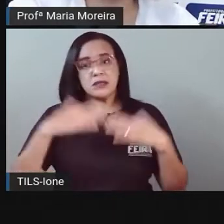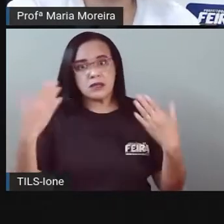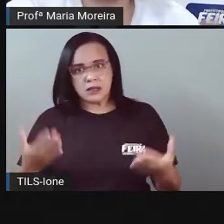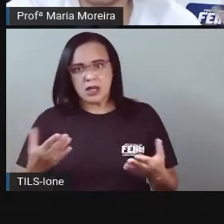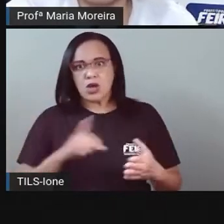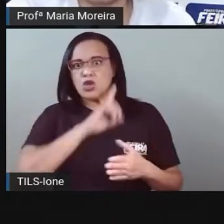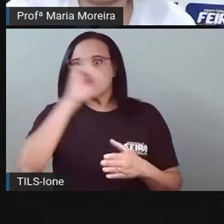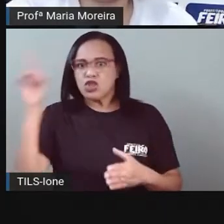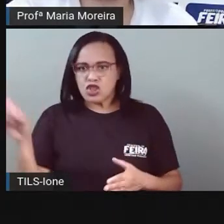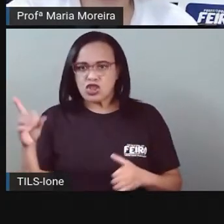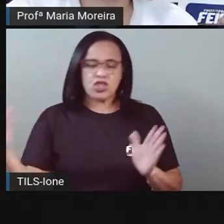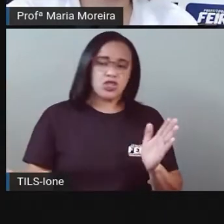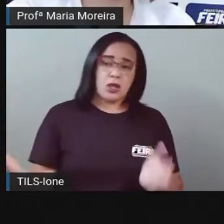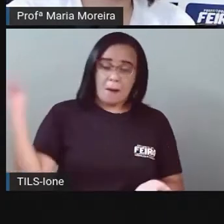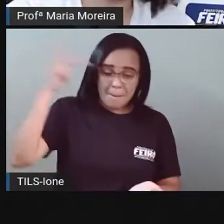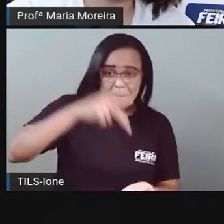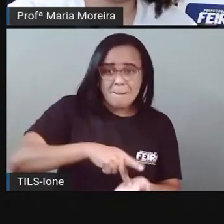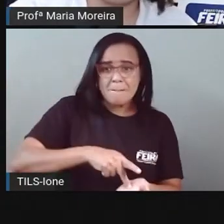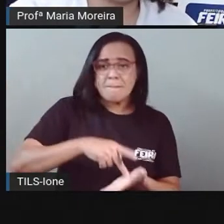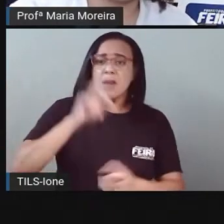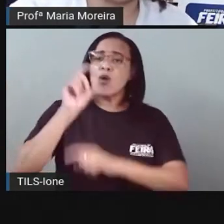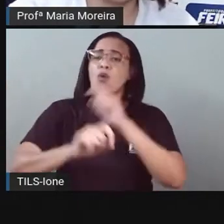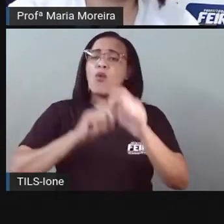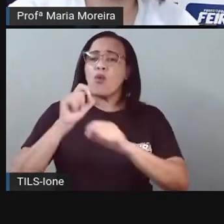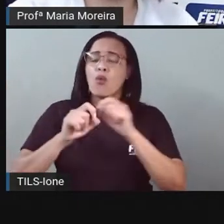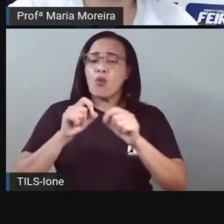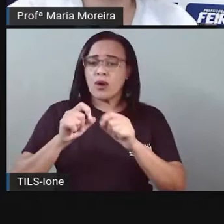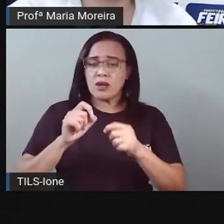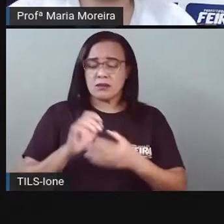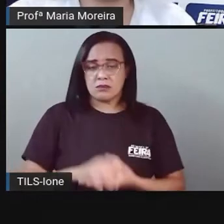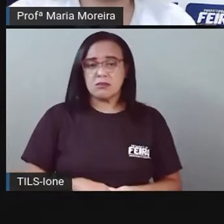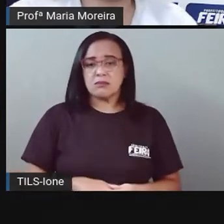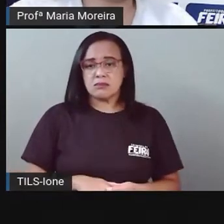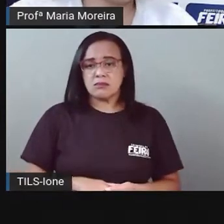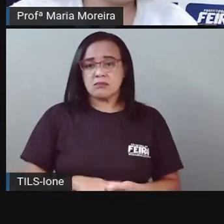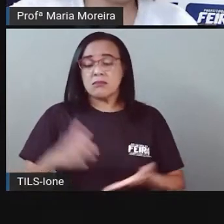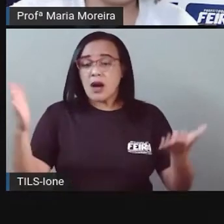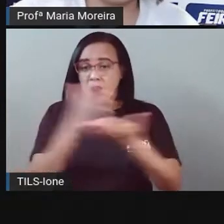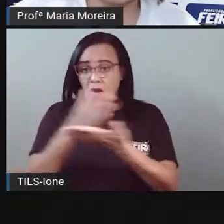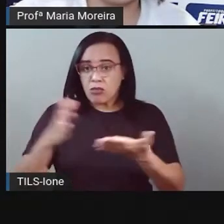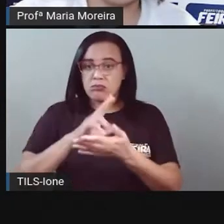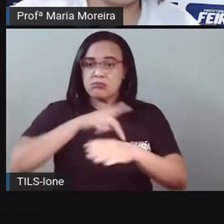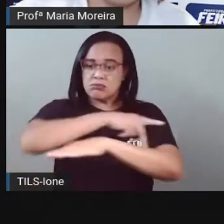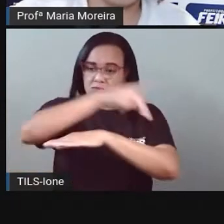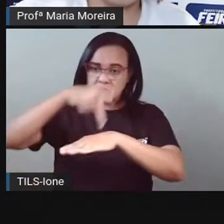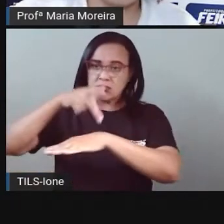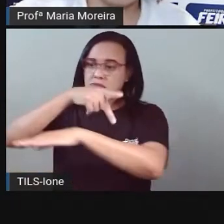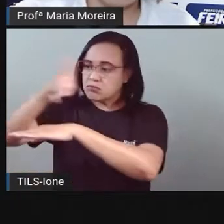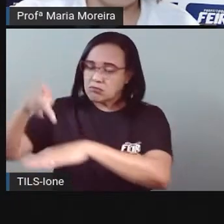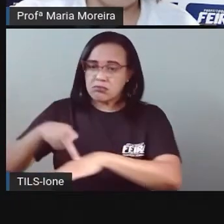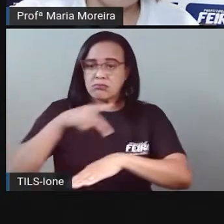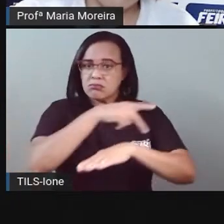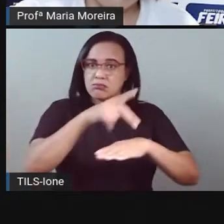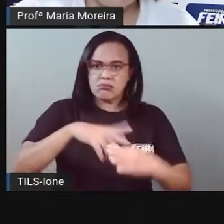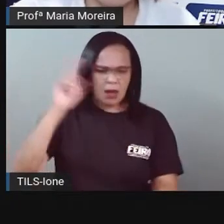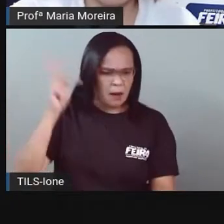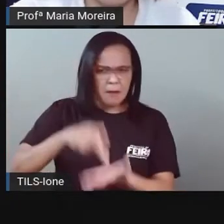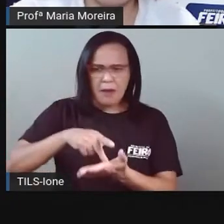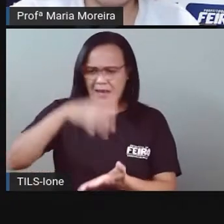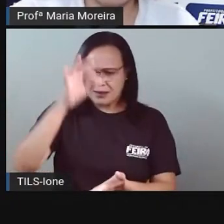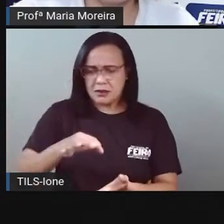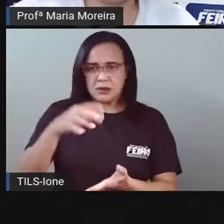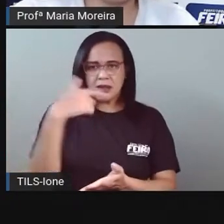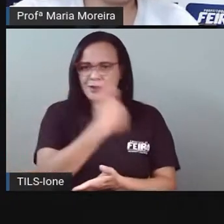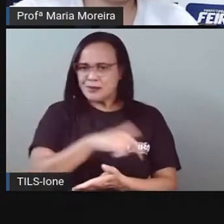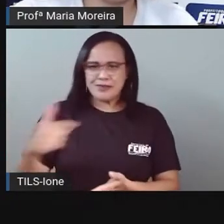né? Como a Pro falou, mas não de forma prática, pois alguns países não possuem as estações bem definidas como o Brasil. Como